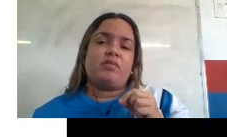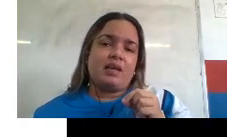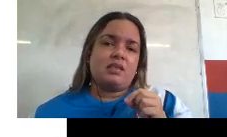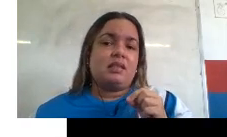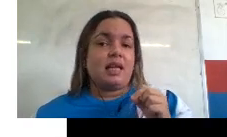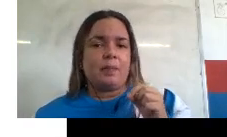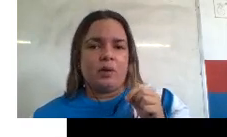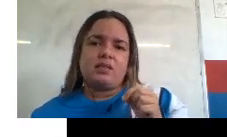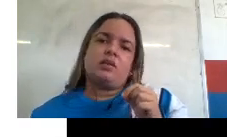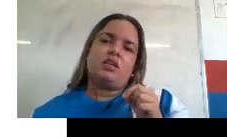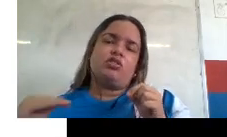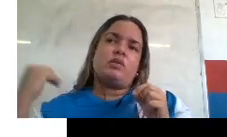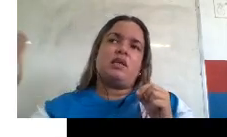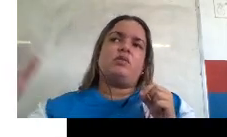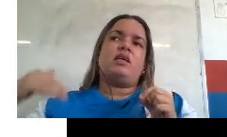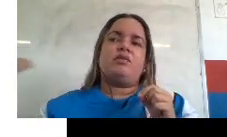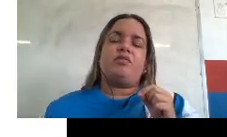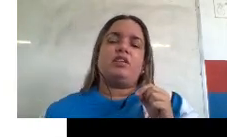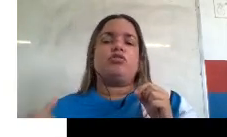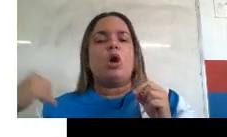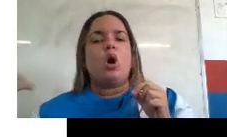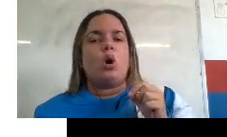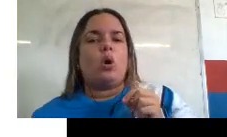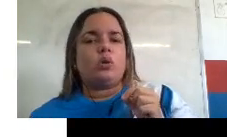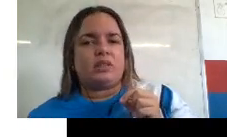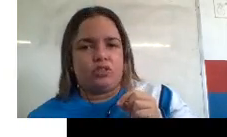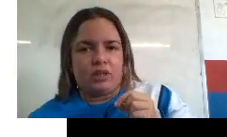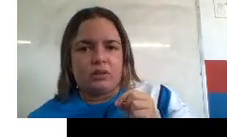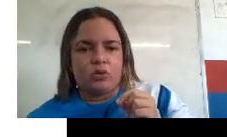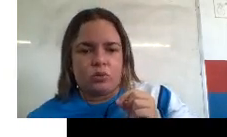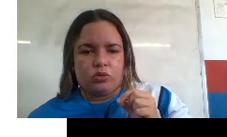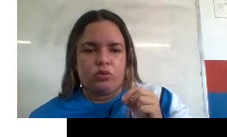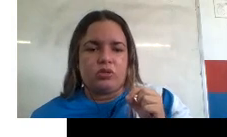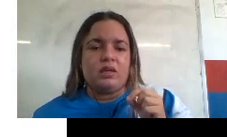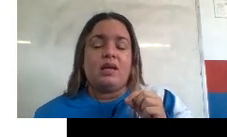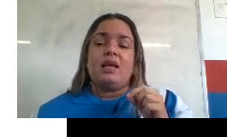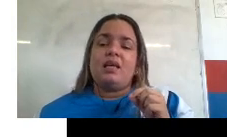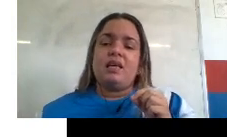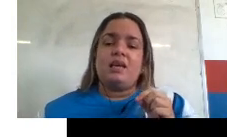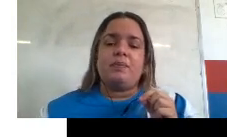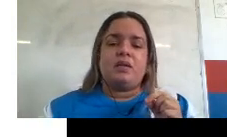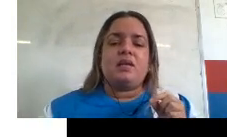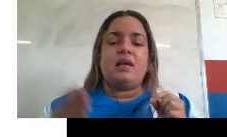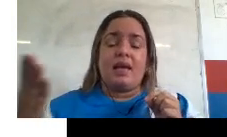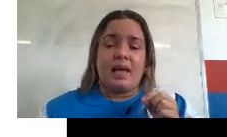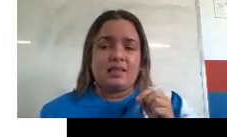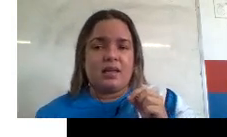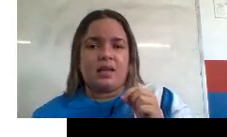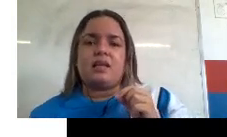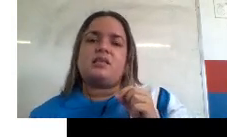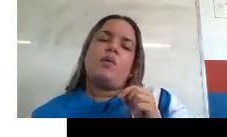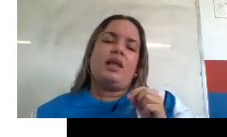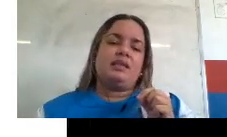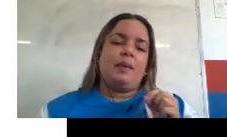estão em fase de elaboração, né? Estão sendo ainda feitas outras traduções. E